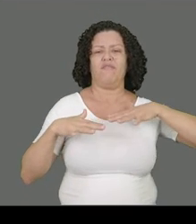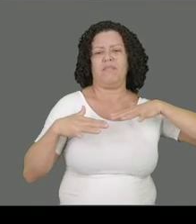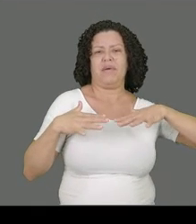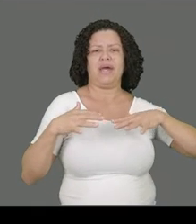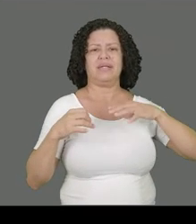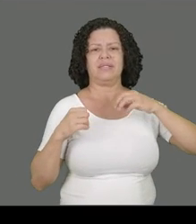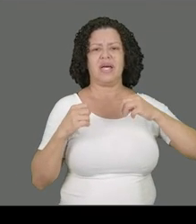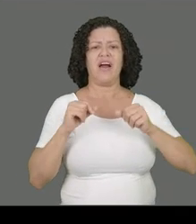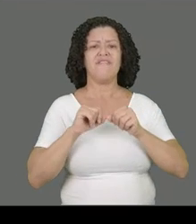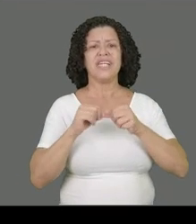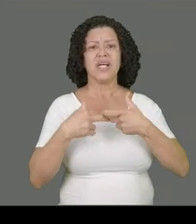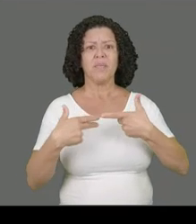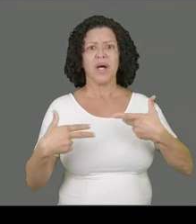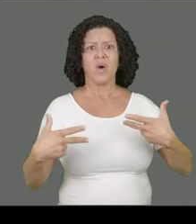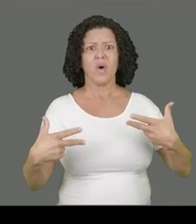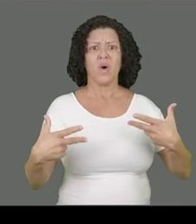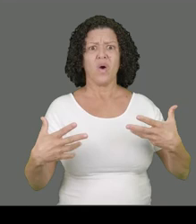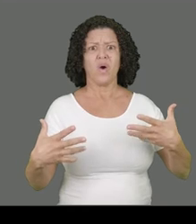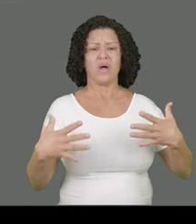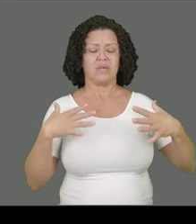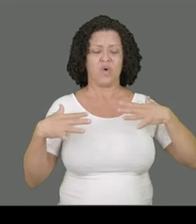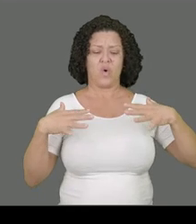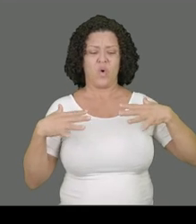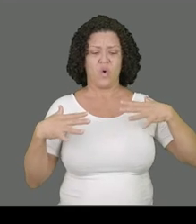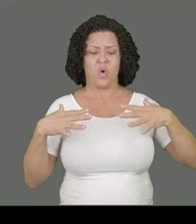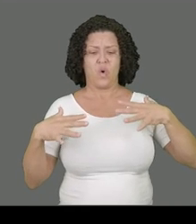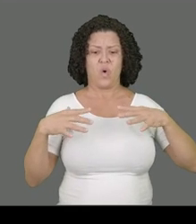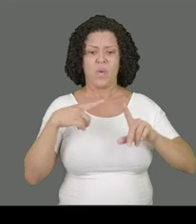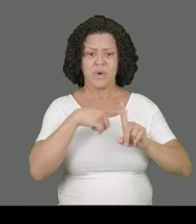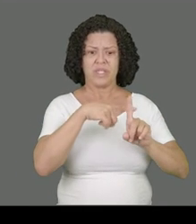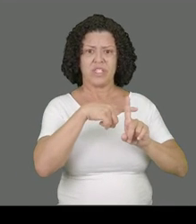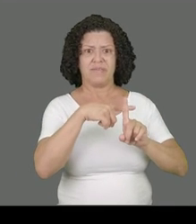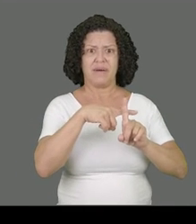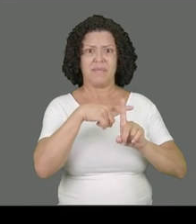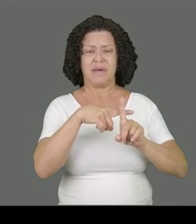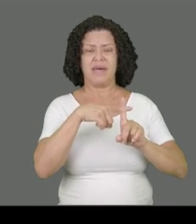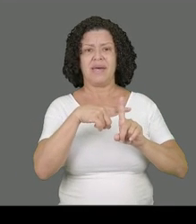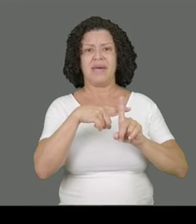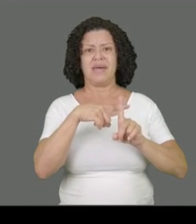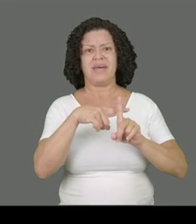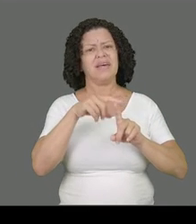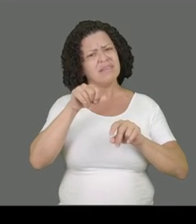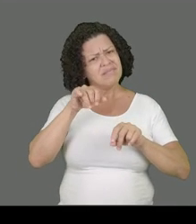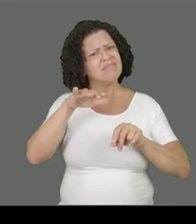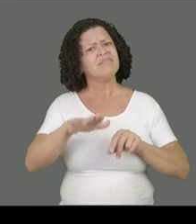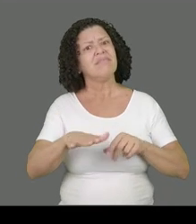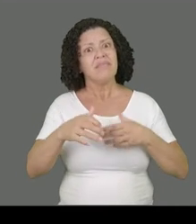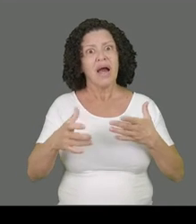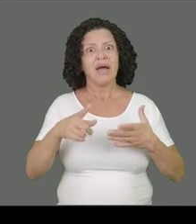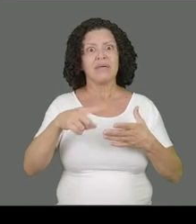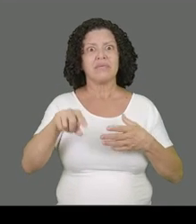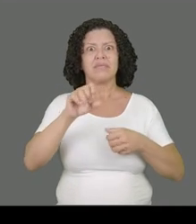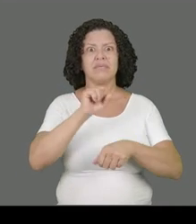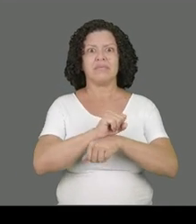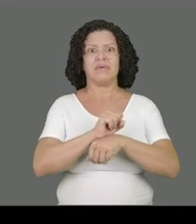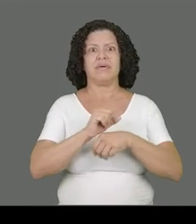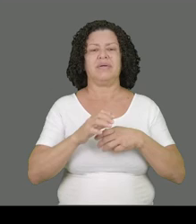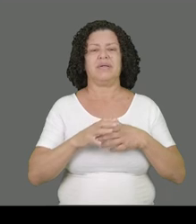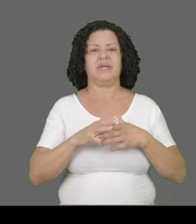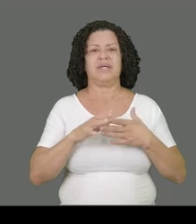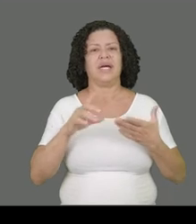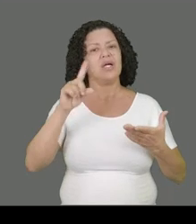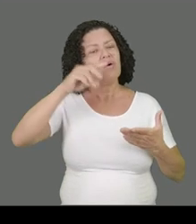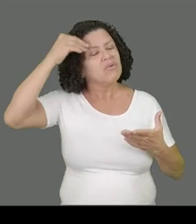é, movimente algo, faça algo cuja vibração é positiva, dê esse passo.